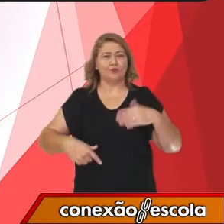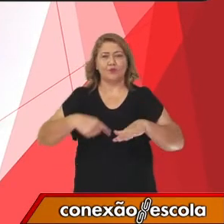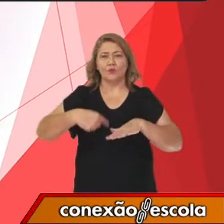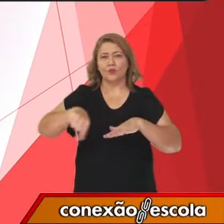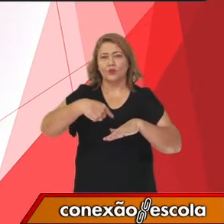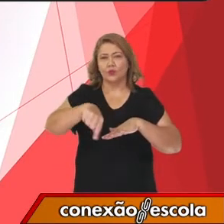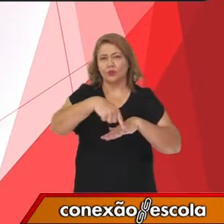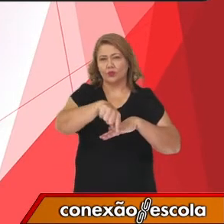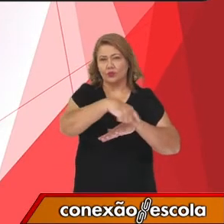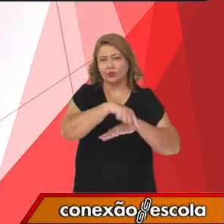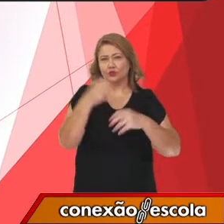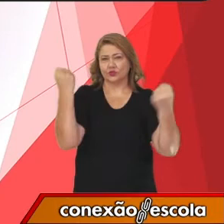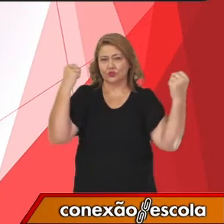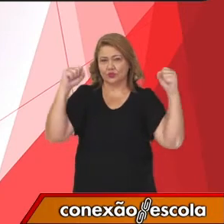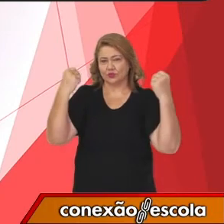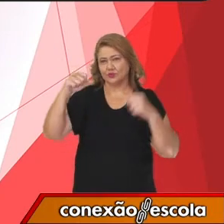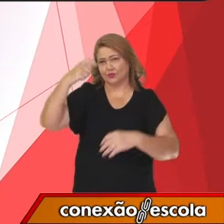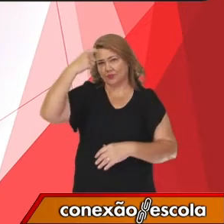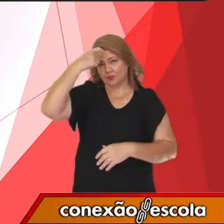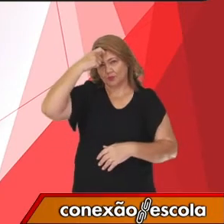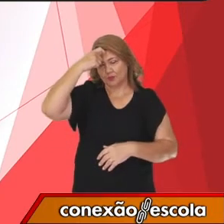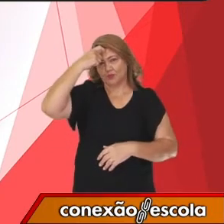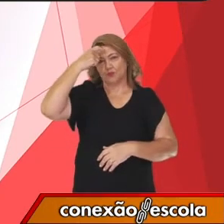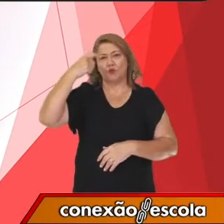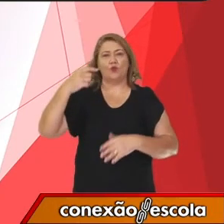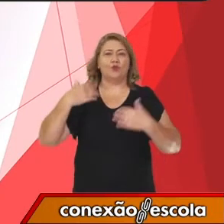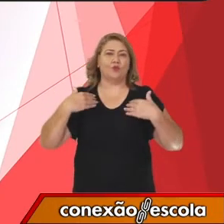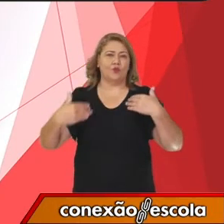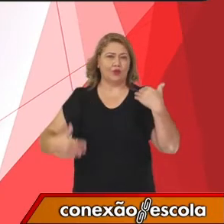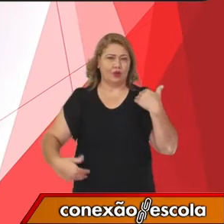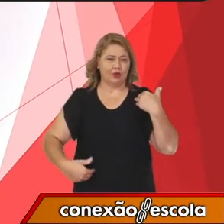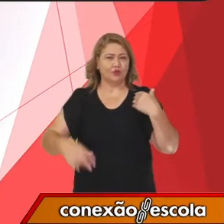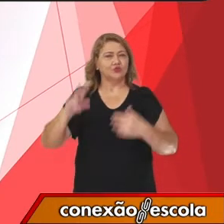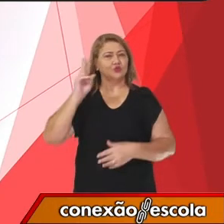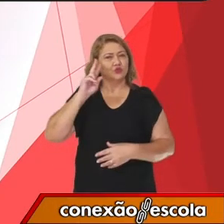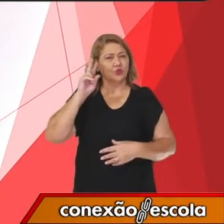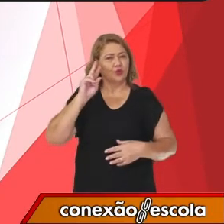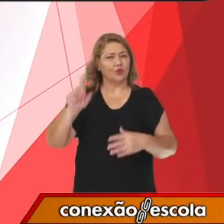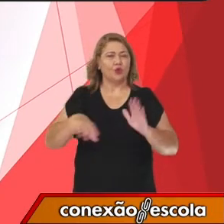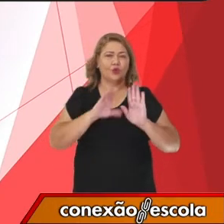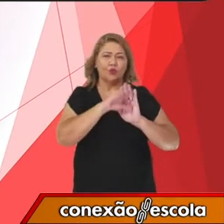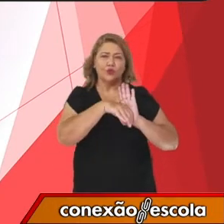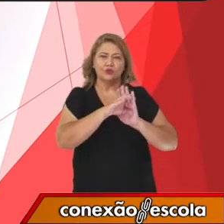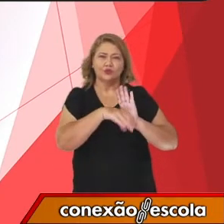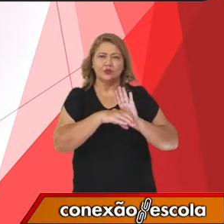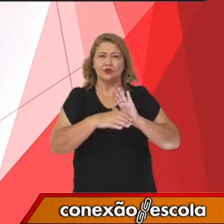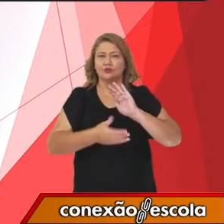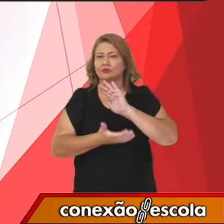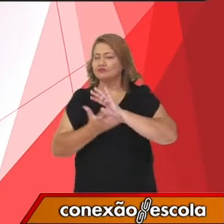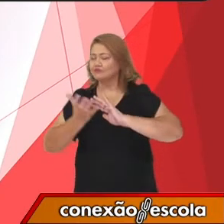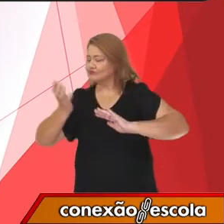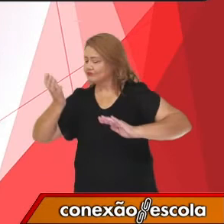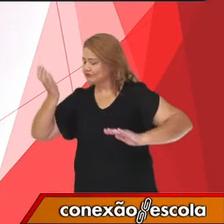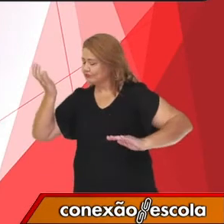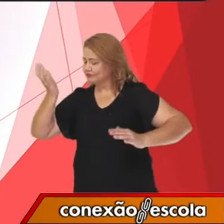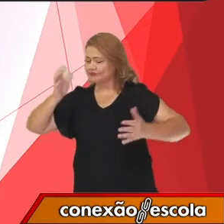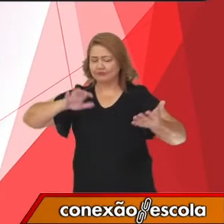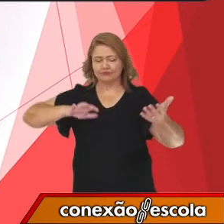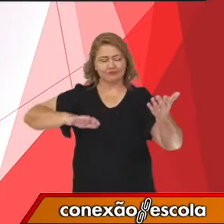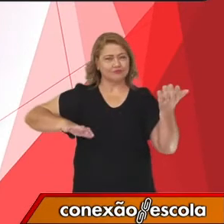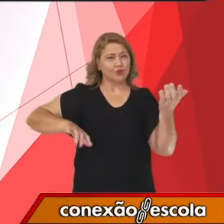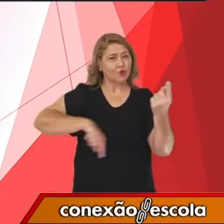modalidades da ginástica de conscientização corporal história e conceito do Taiti One